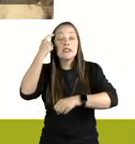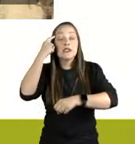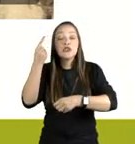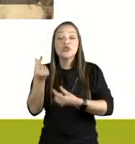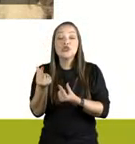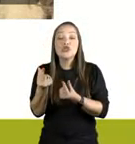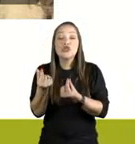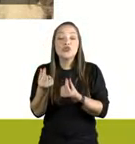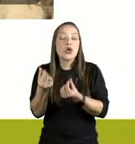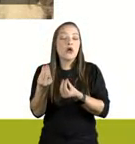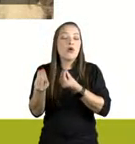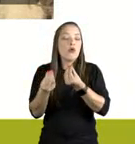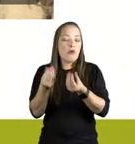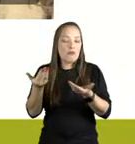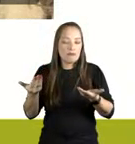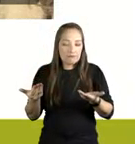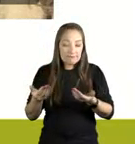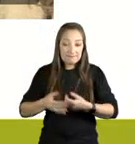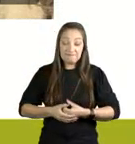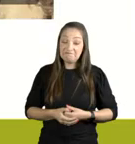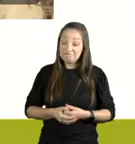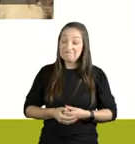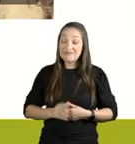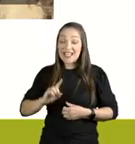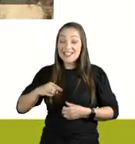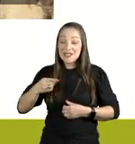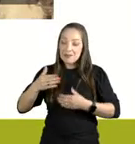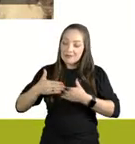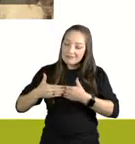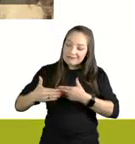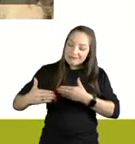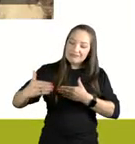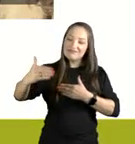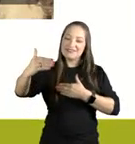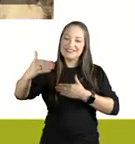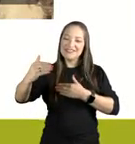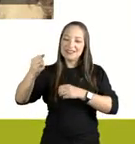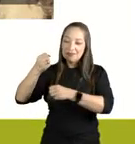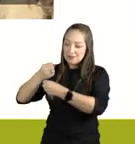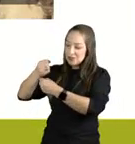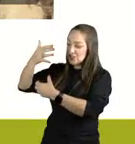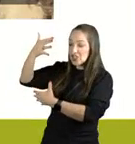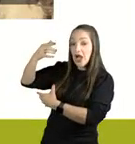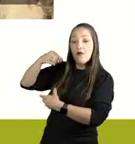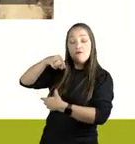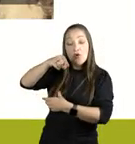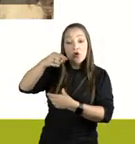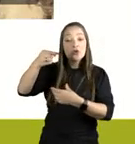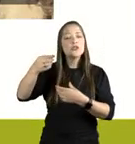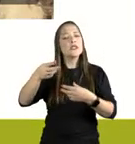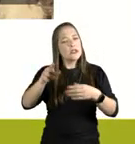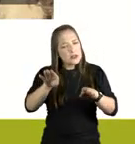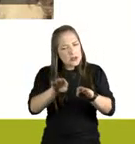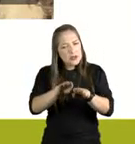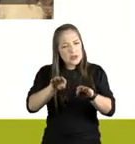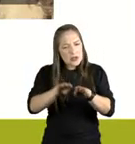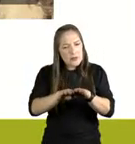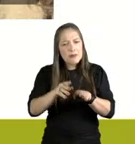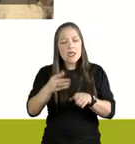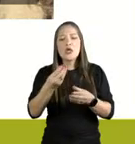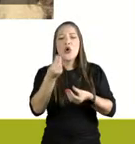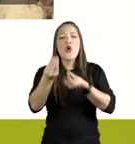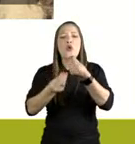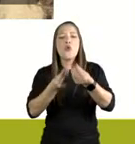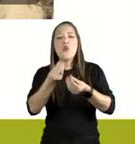E eu quero que, talvez, depois, mais para frente, pelo chat, ou vocês que estão participando, falem também um pouco sobre qual a relação que vocês têm com o